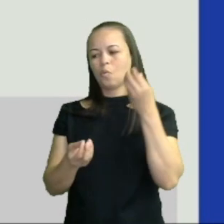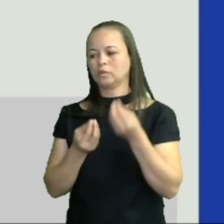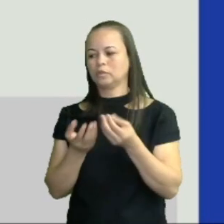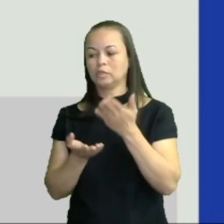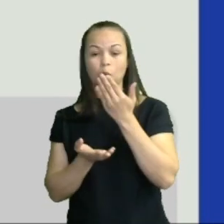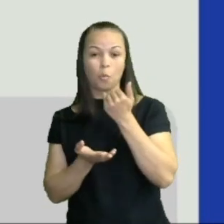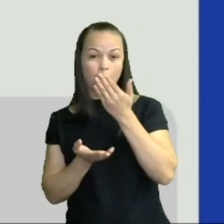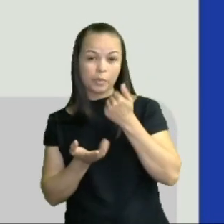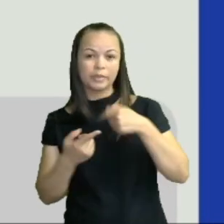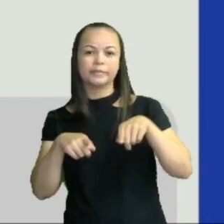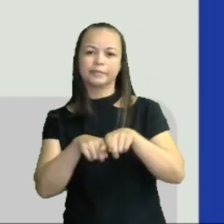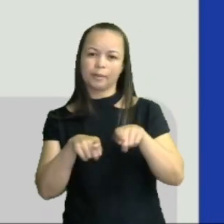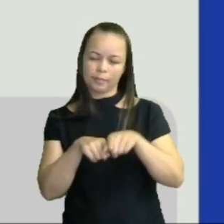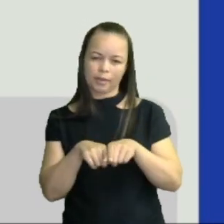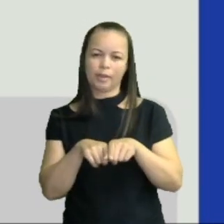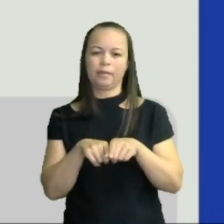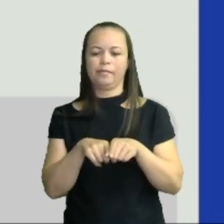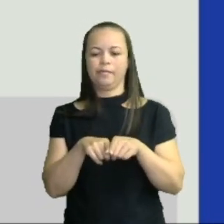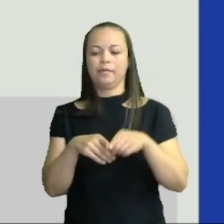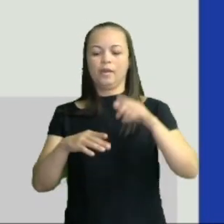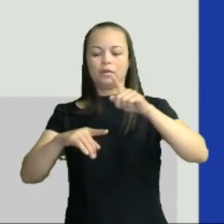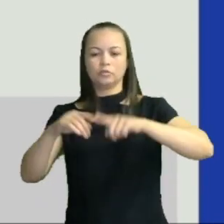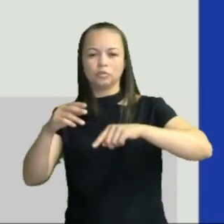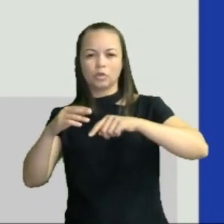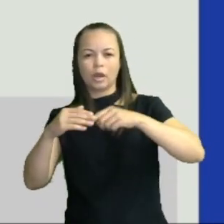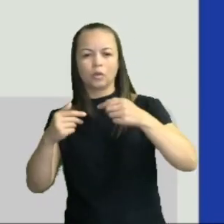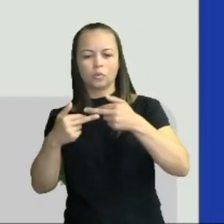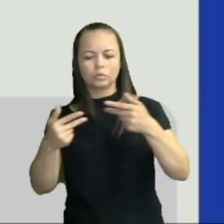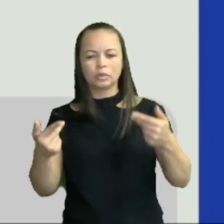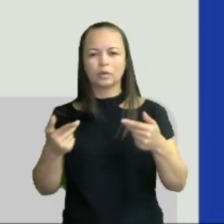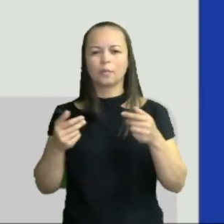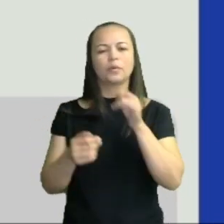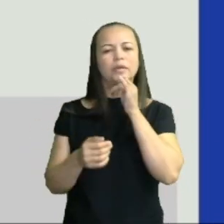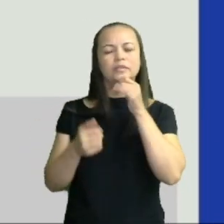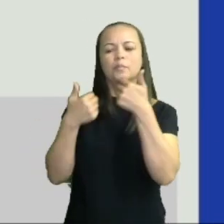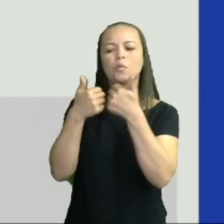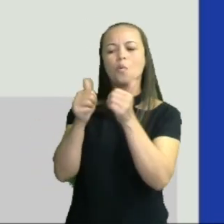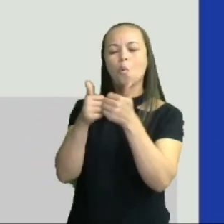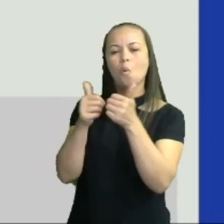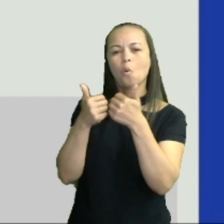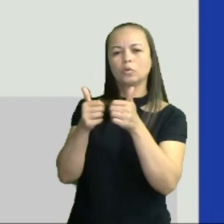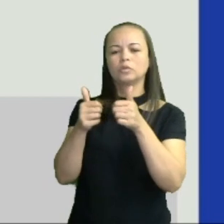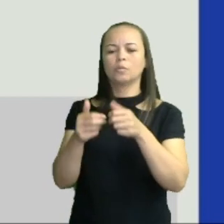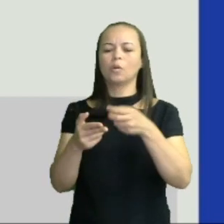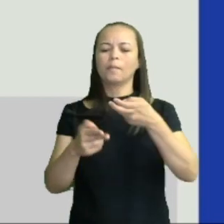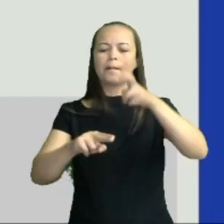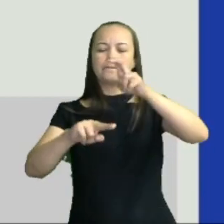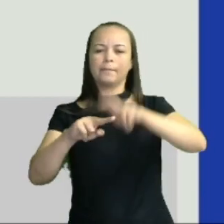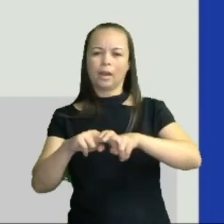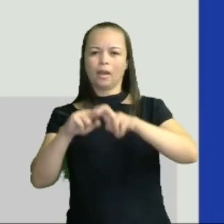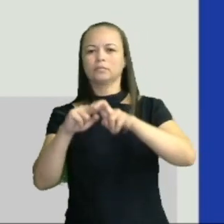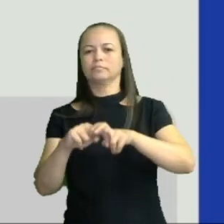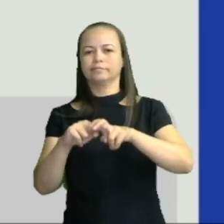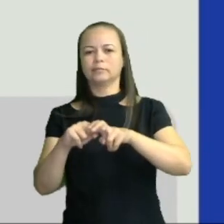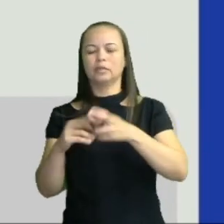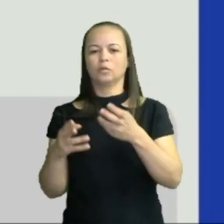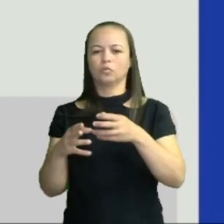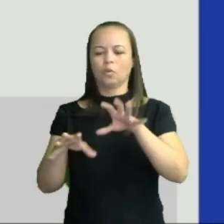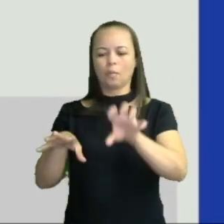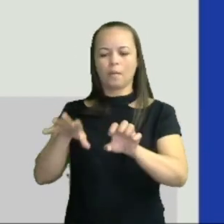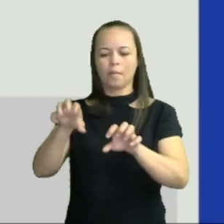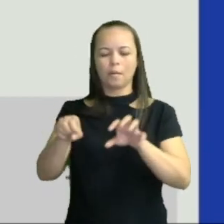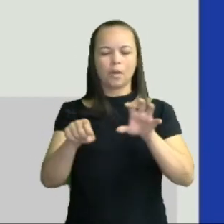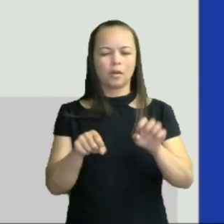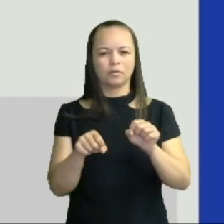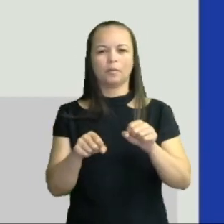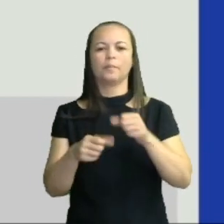ao tocar objetos e superfícies coletivas, como o ônibus, por exemplo. Você tocou ali no ônibus, nos objetos, você tem que lavar